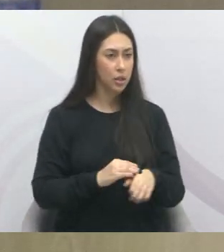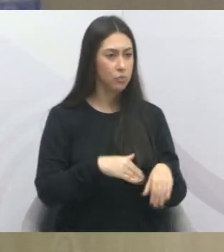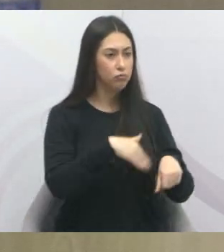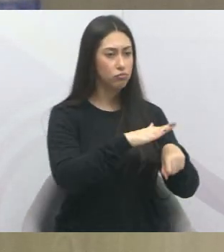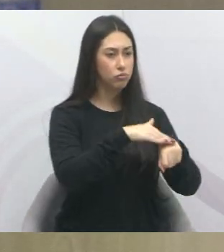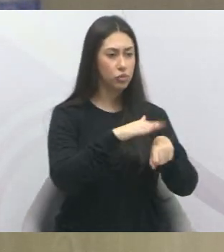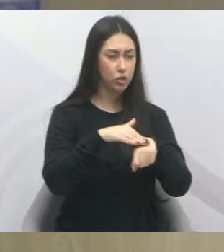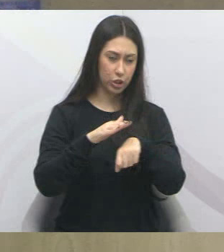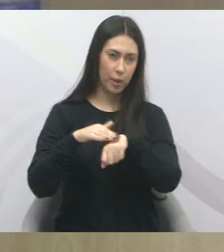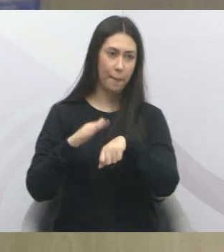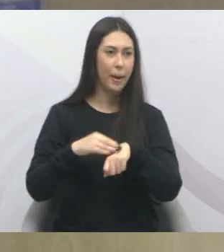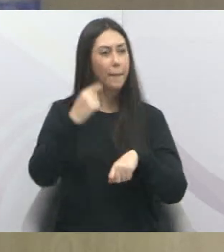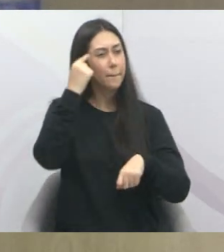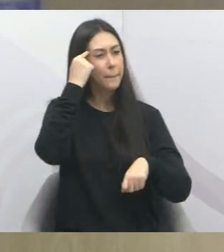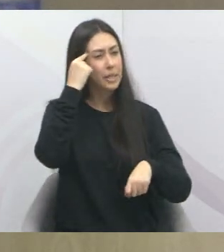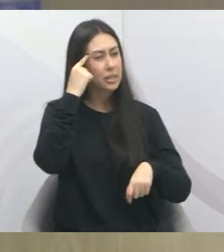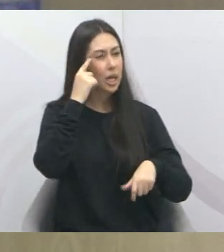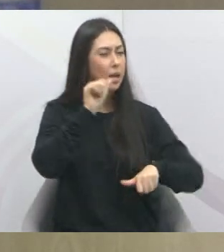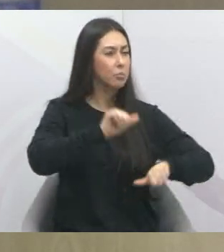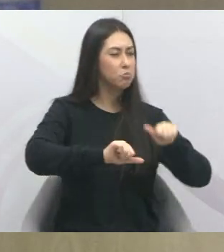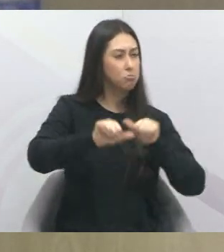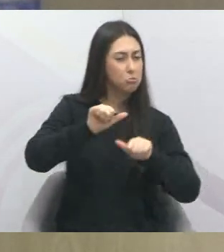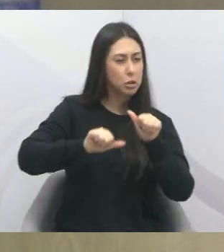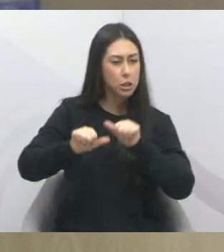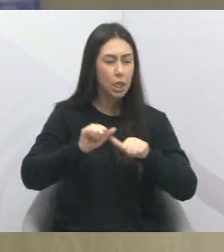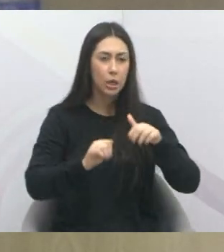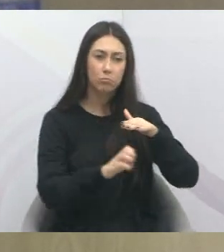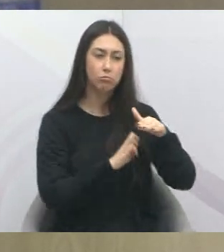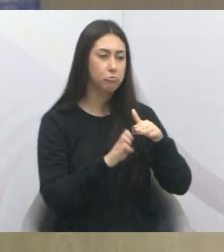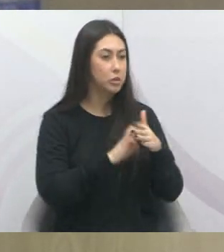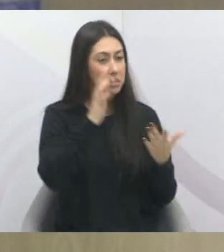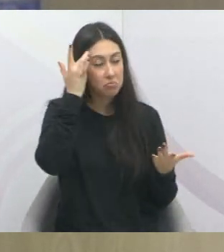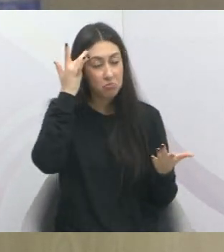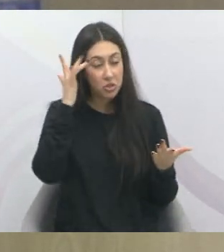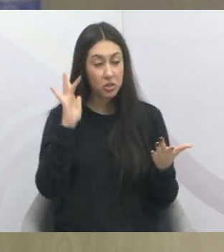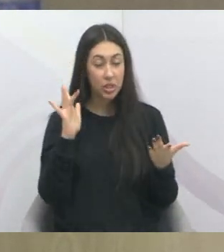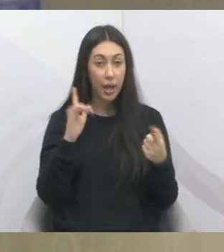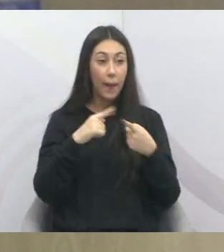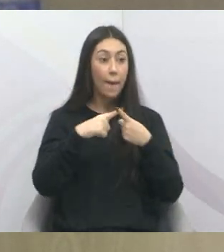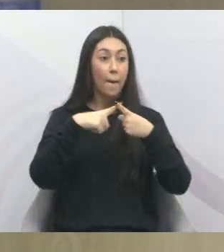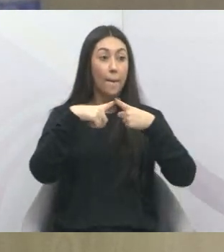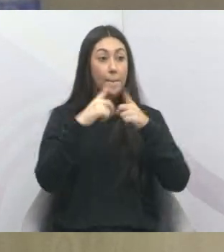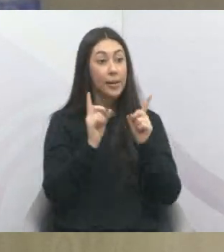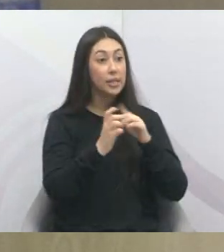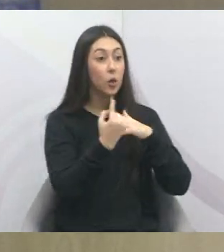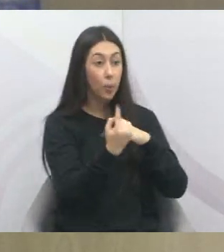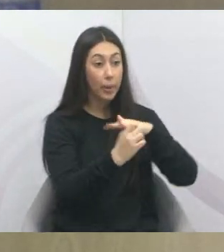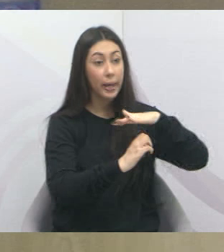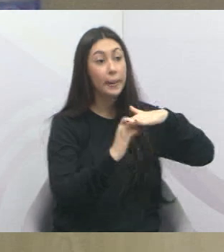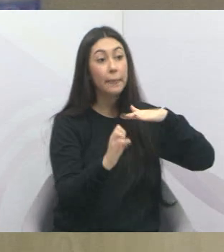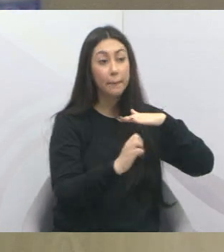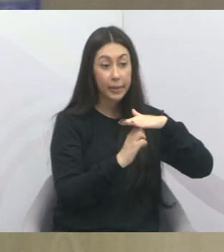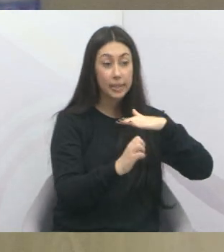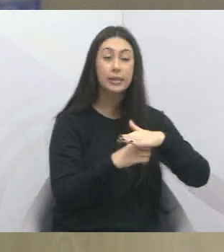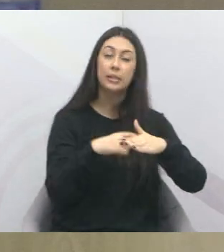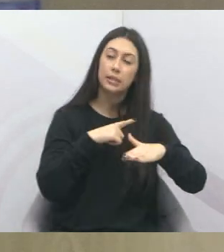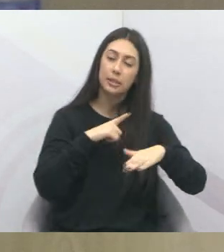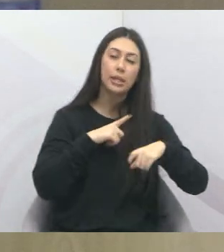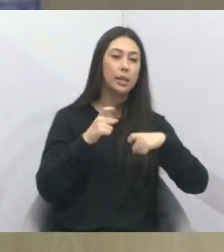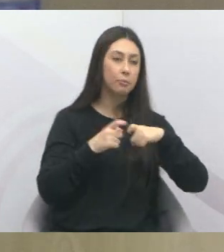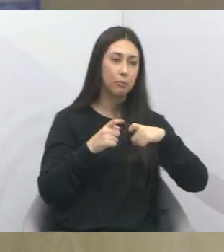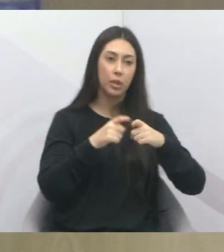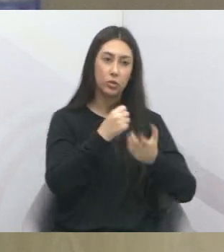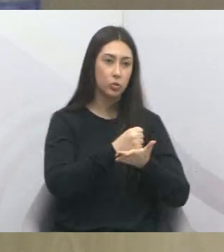para pensar em fazer troca de empresa, não sei como é que está isso daí, mas é uma empresa que oferta aos médicos e